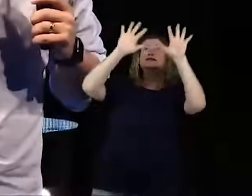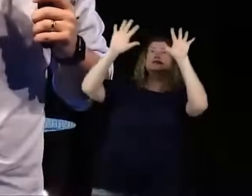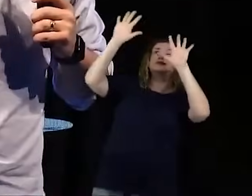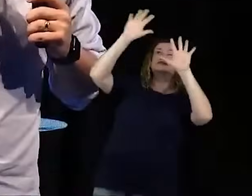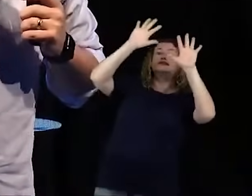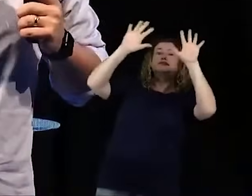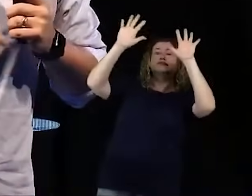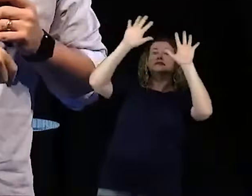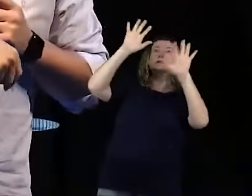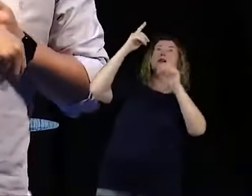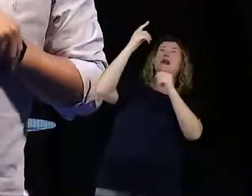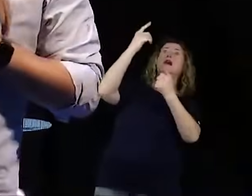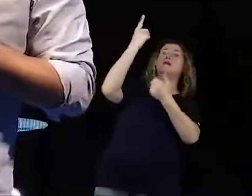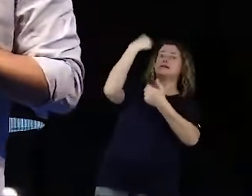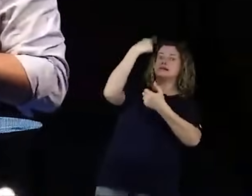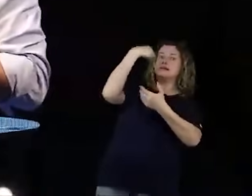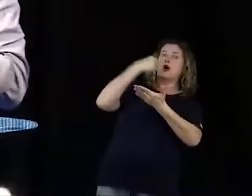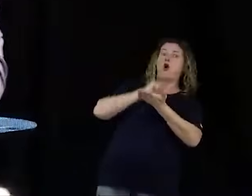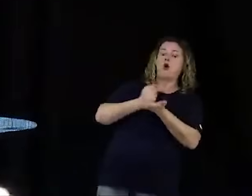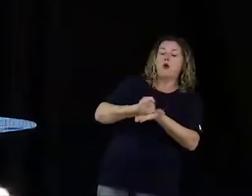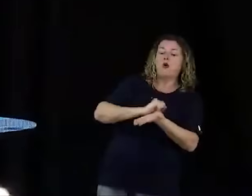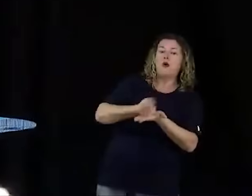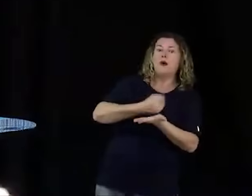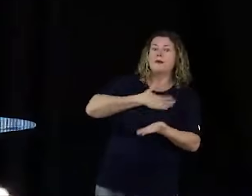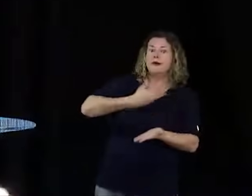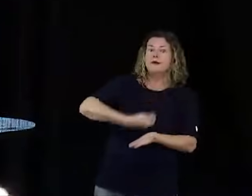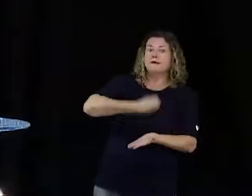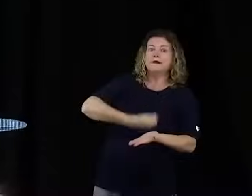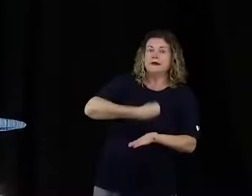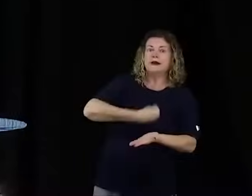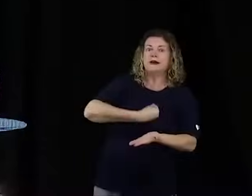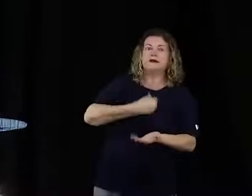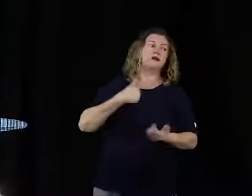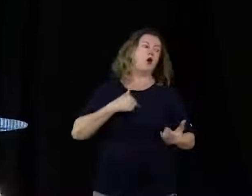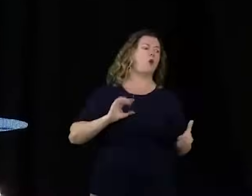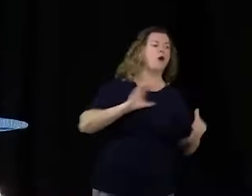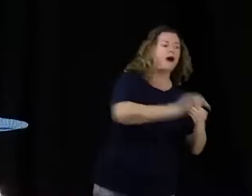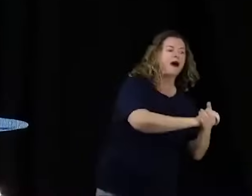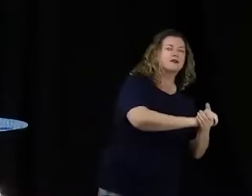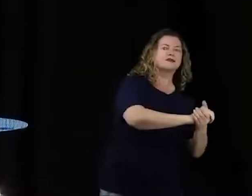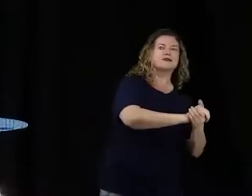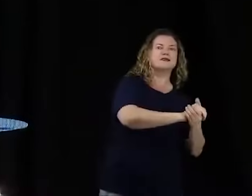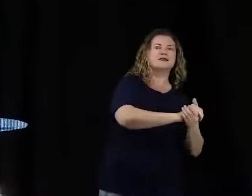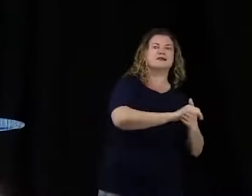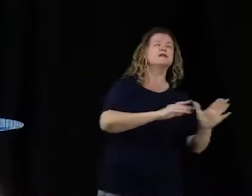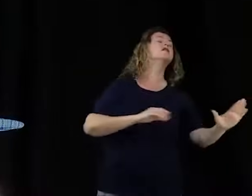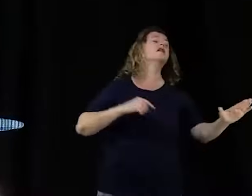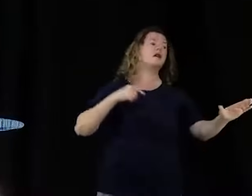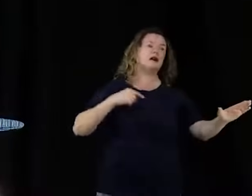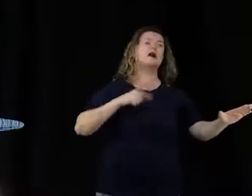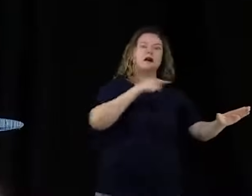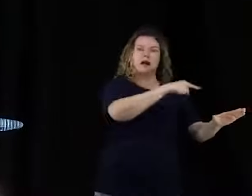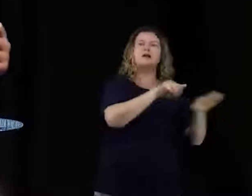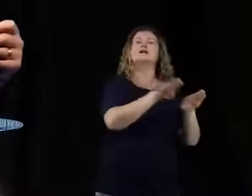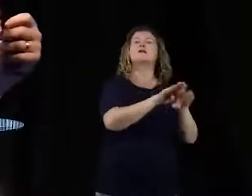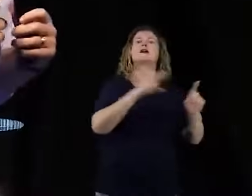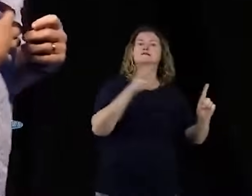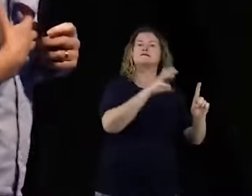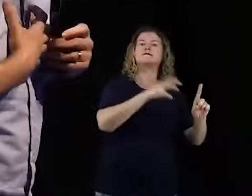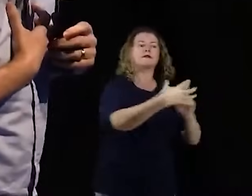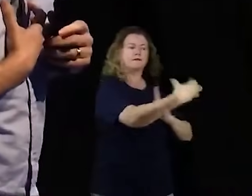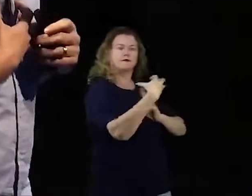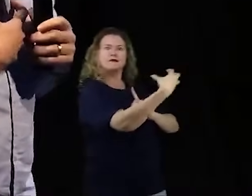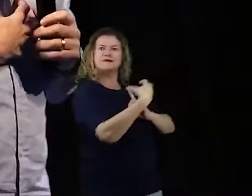vida então essa contaminação espiritual acontece no julgo desigual e eu não conheço ninguém